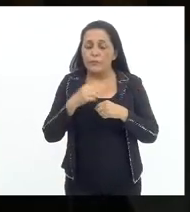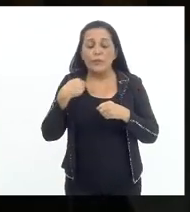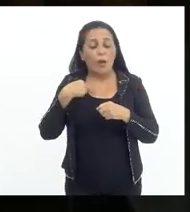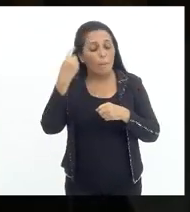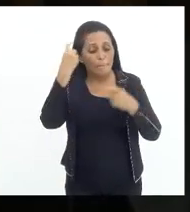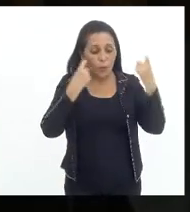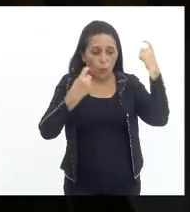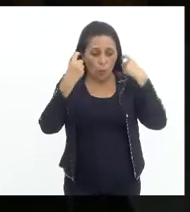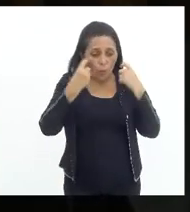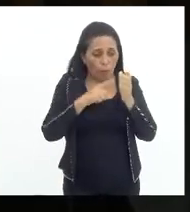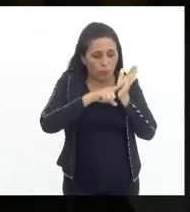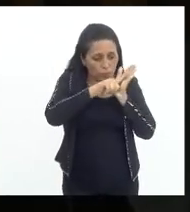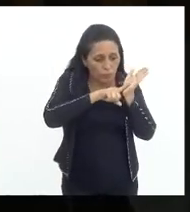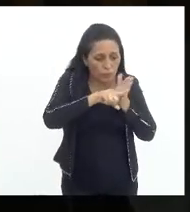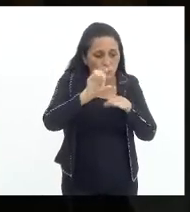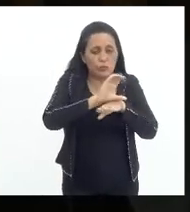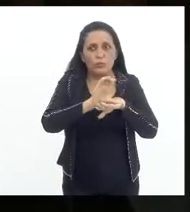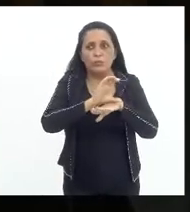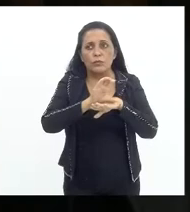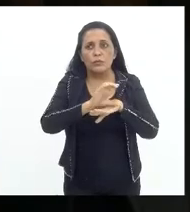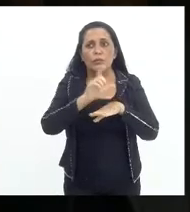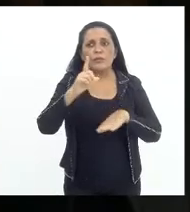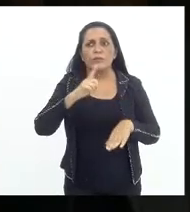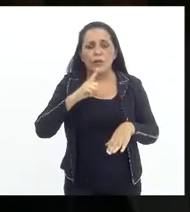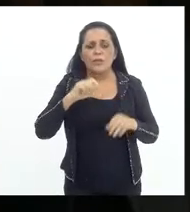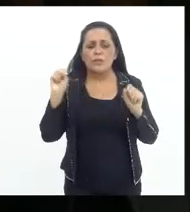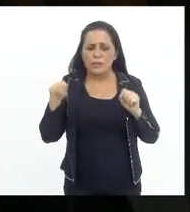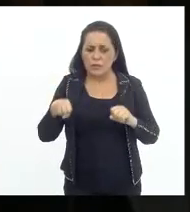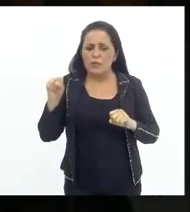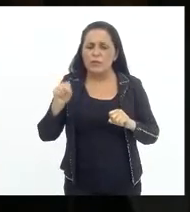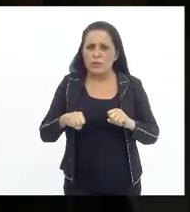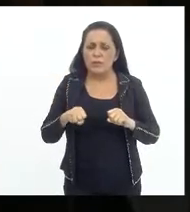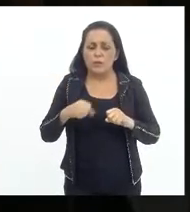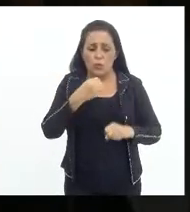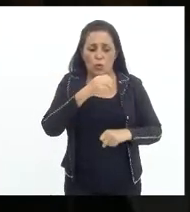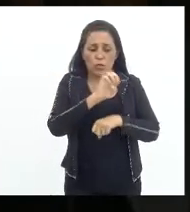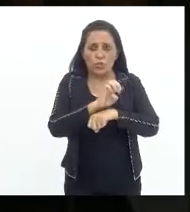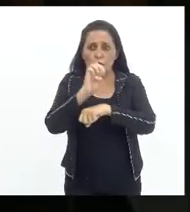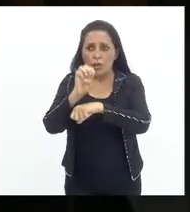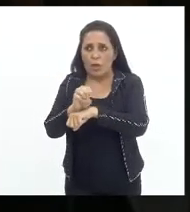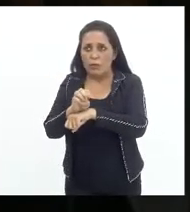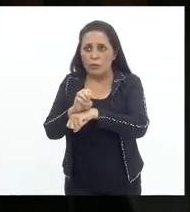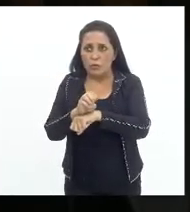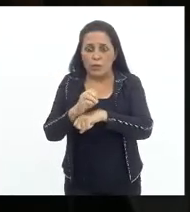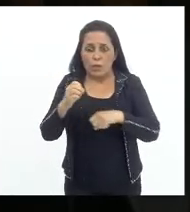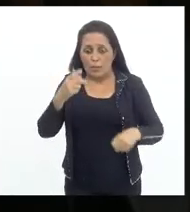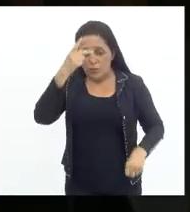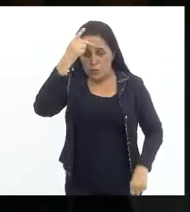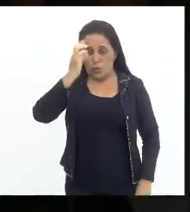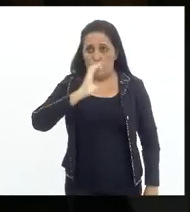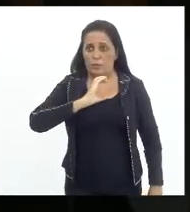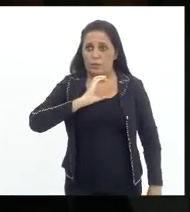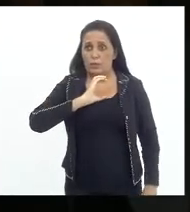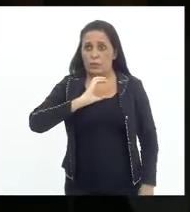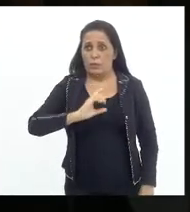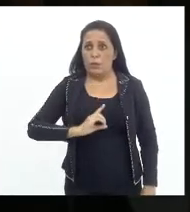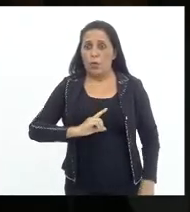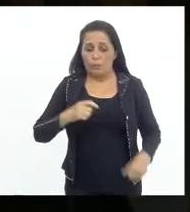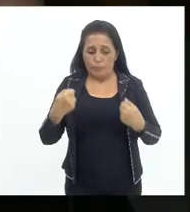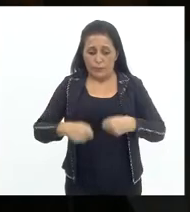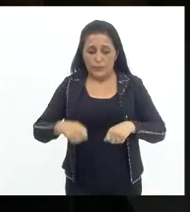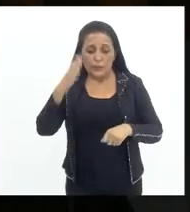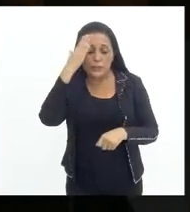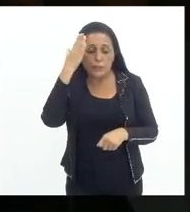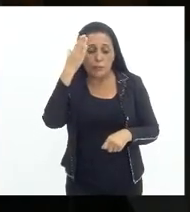Constituição o que la costa que essa é uma atribuição do Estado o cidadão não quer saber vocês não quer saber se é